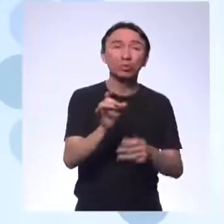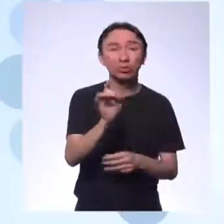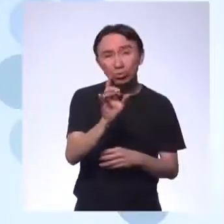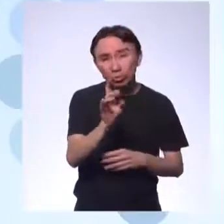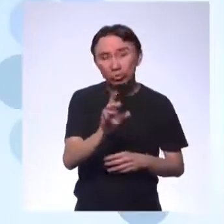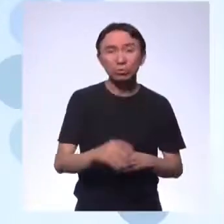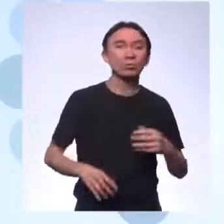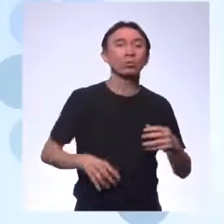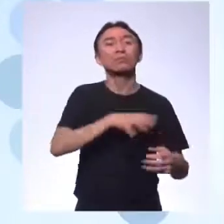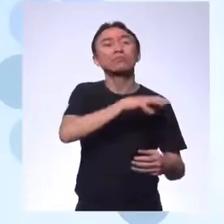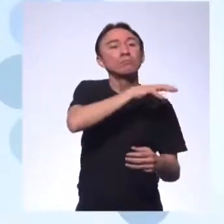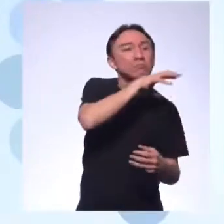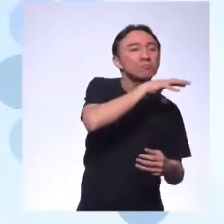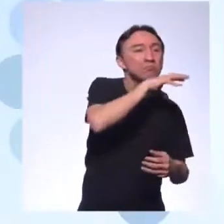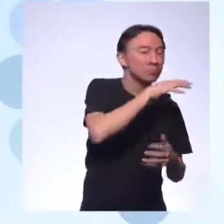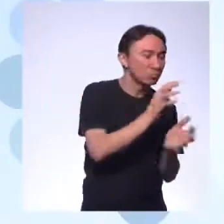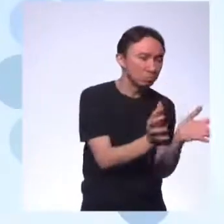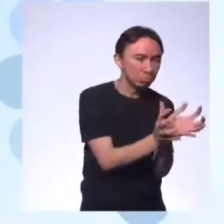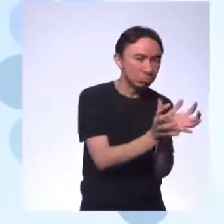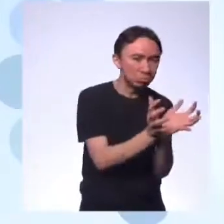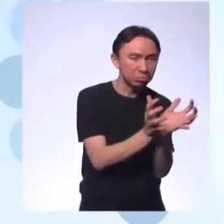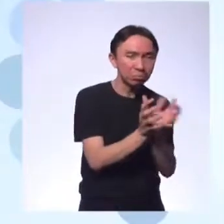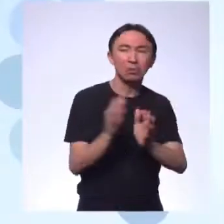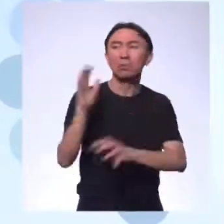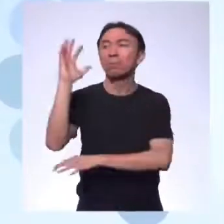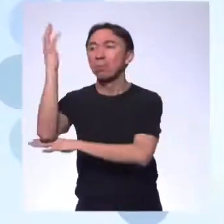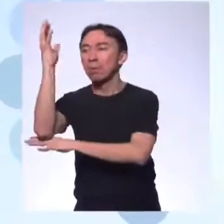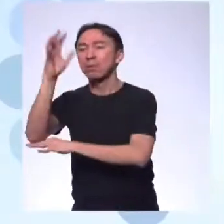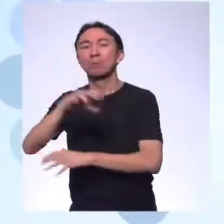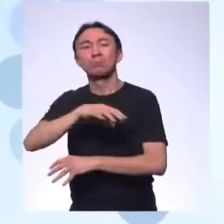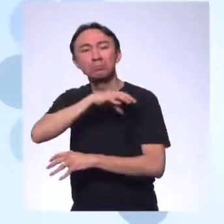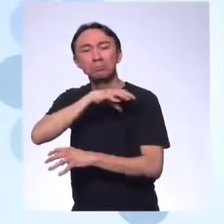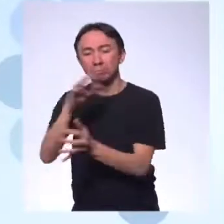foram avançando, e cada vez mais